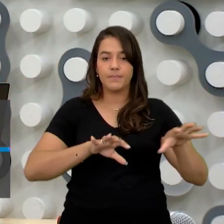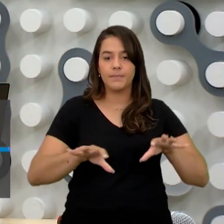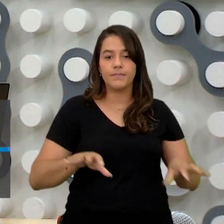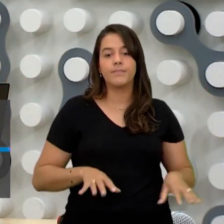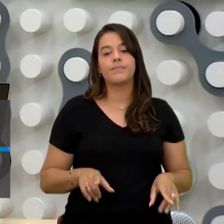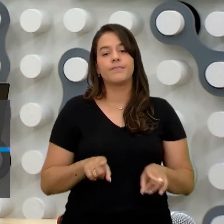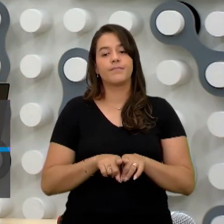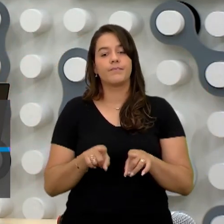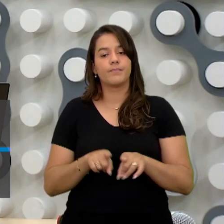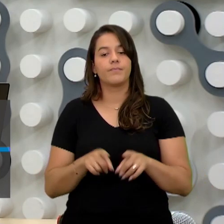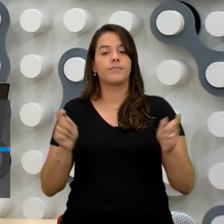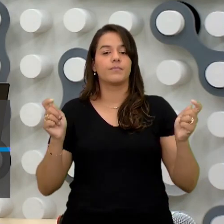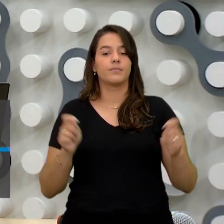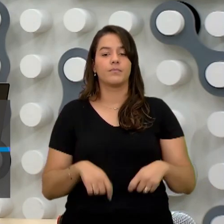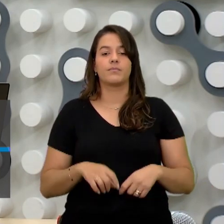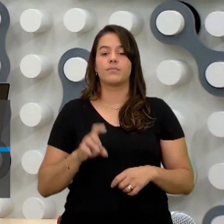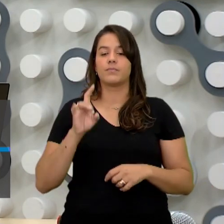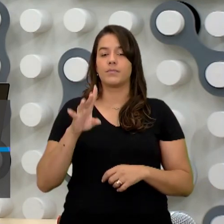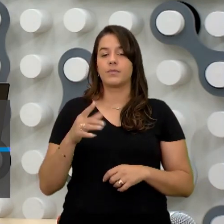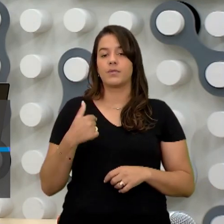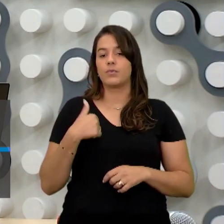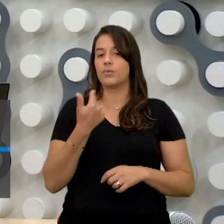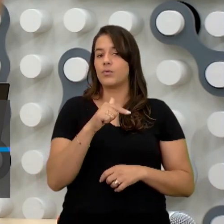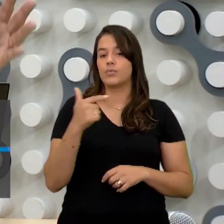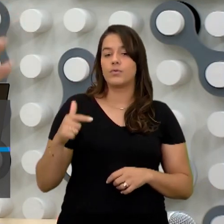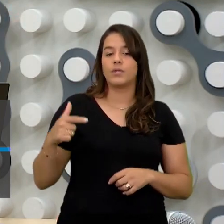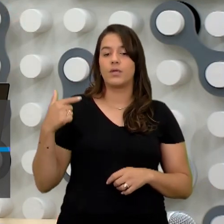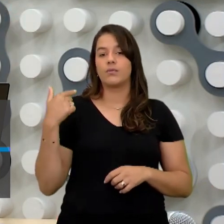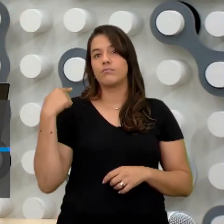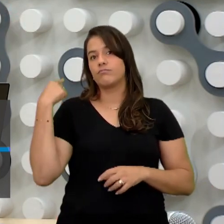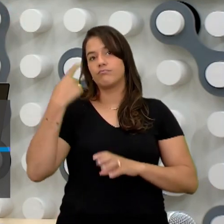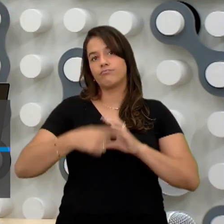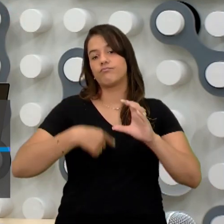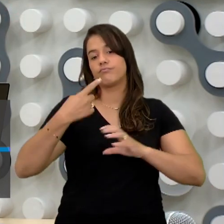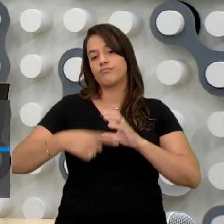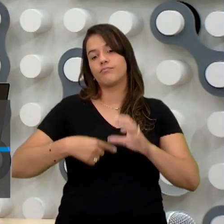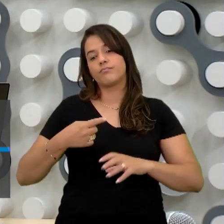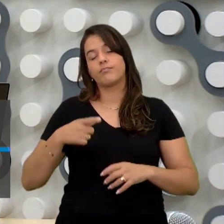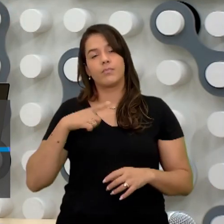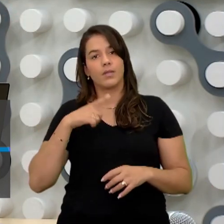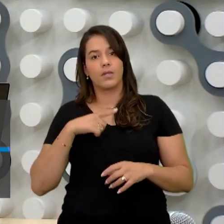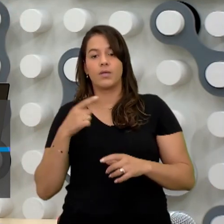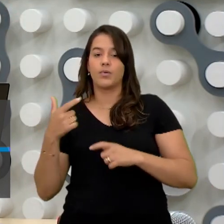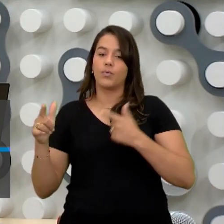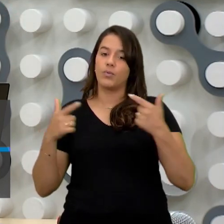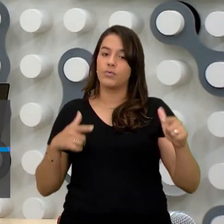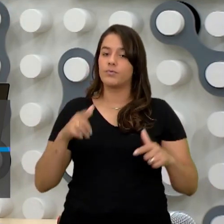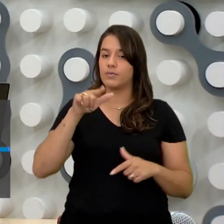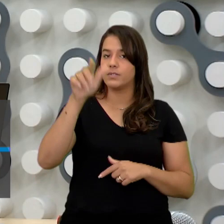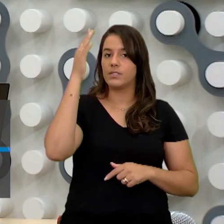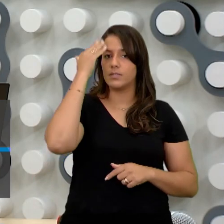Commons, só posso usar isso. Ou seja, eu não tenho os jornais todos do mundo, eu tenho os Creative Commons. Então é importante que a gente